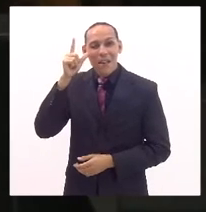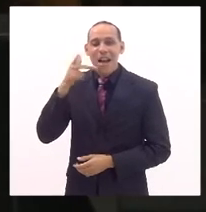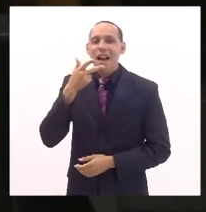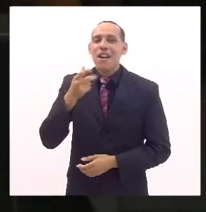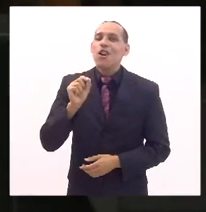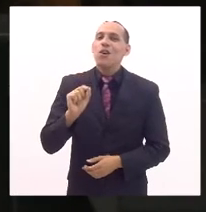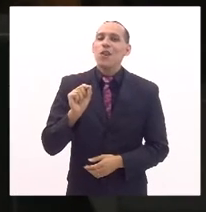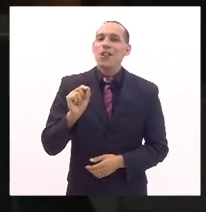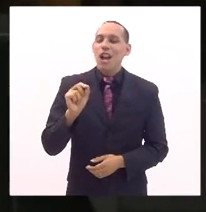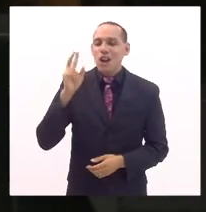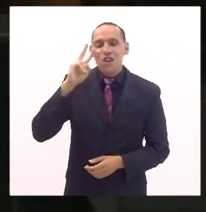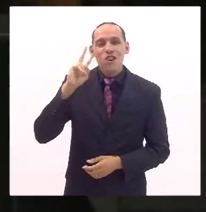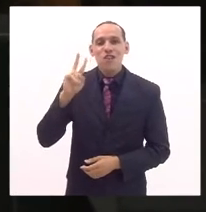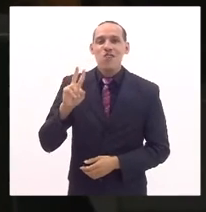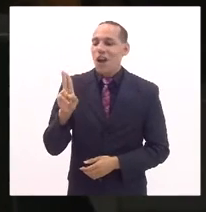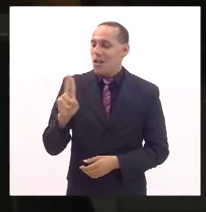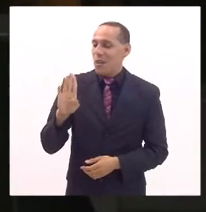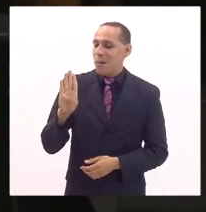grande